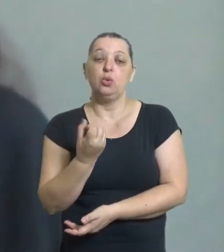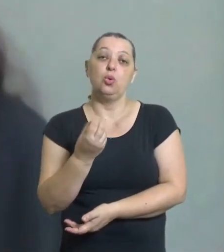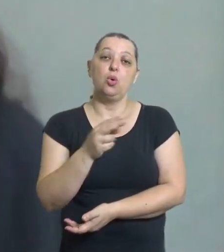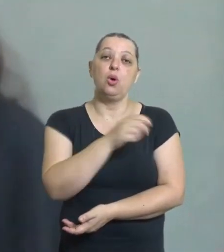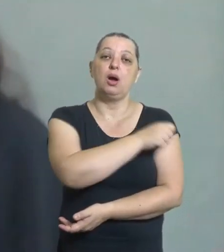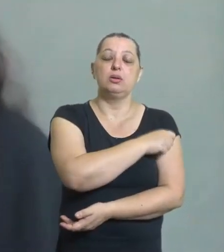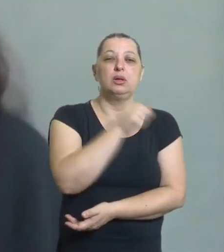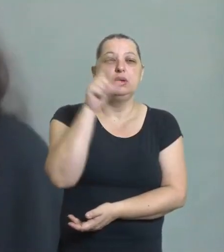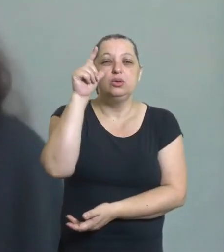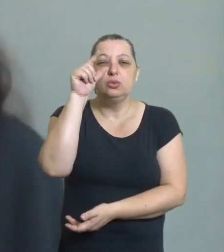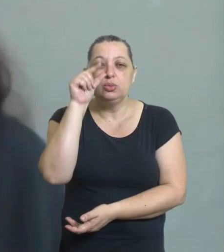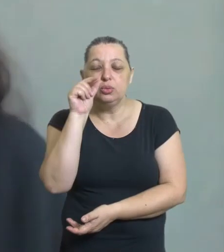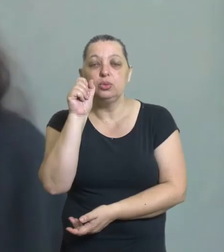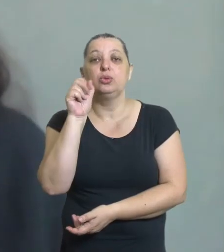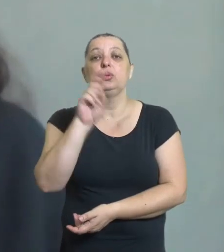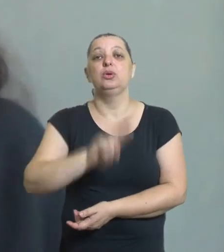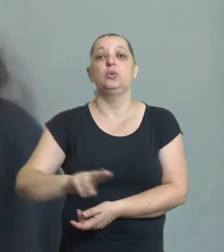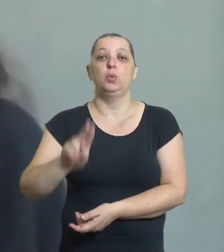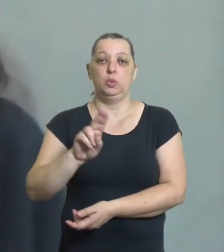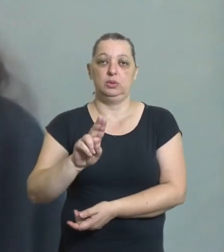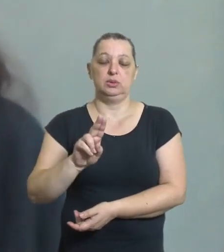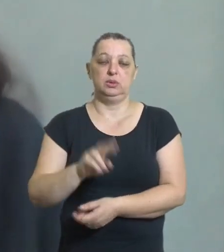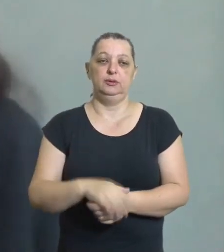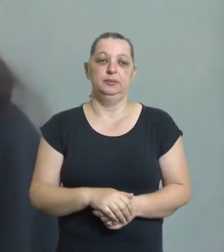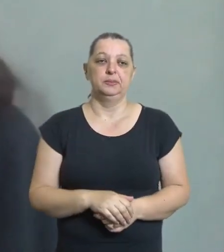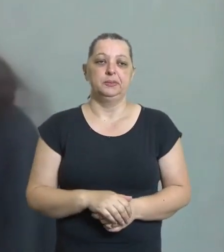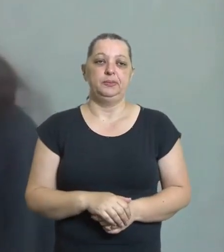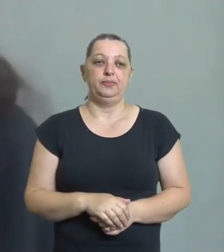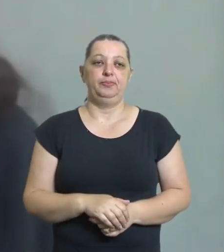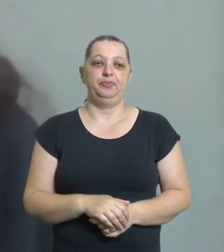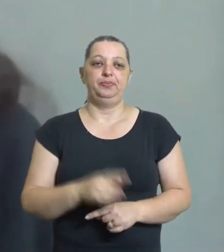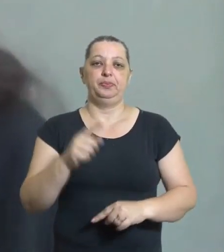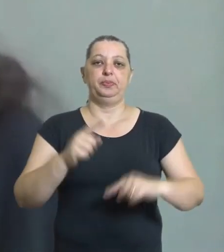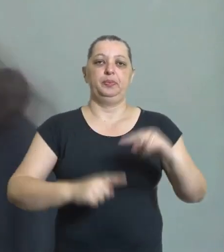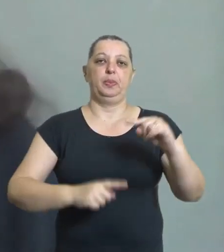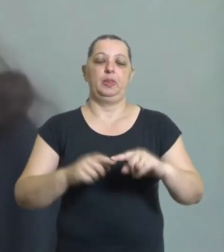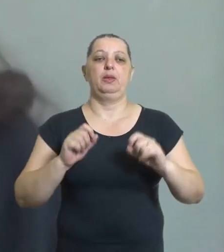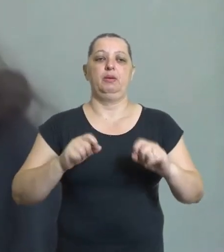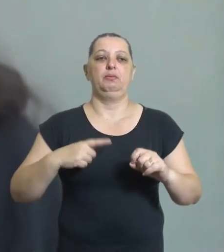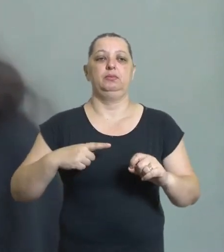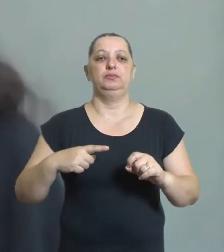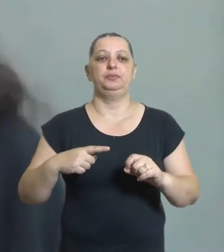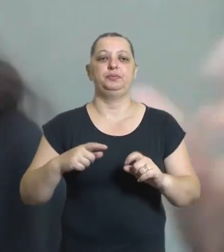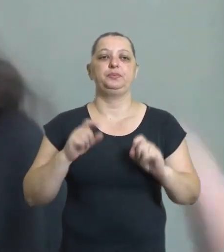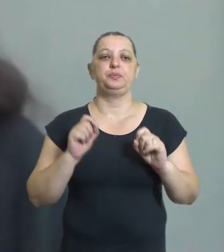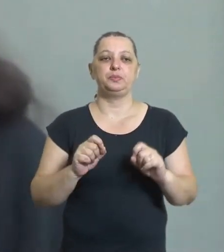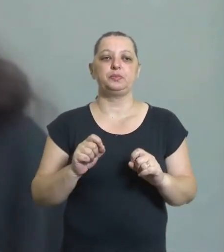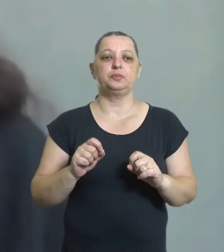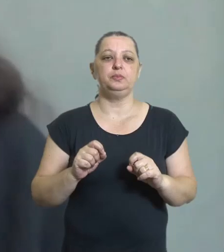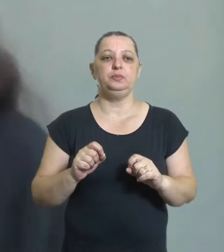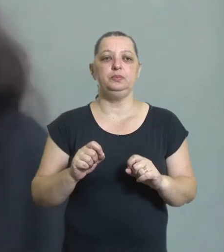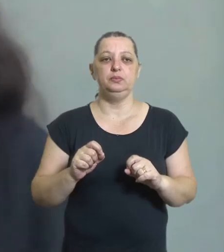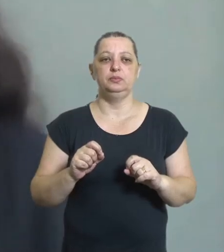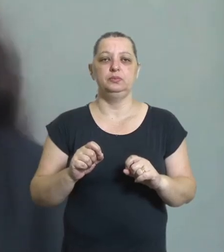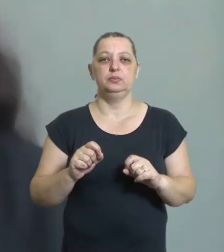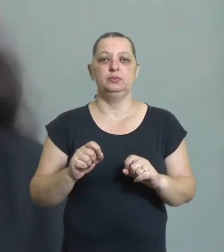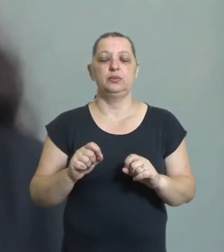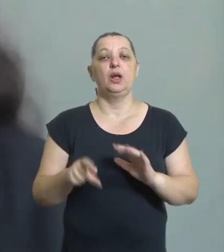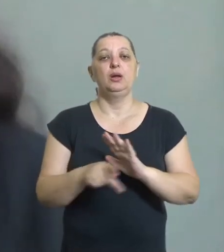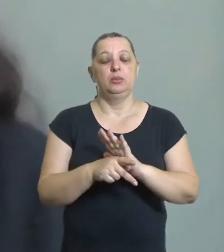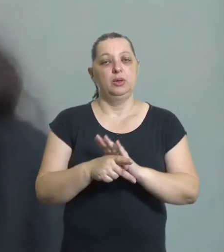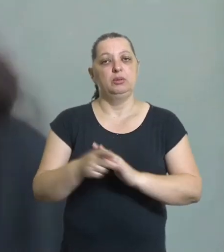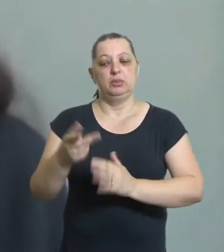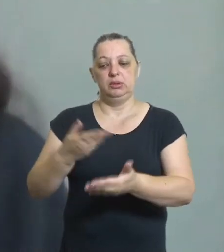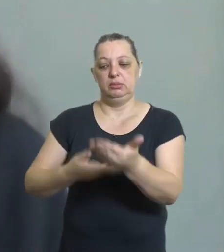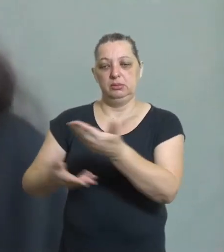visão, que recursos que ele utiliza? Uma outra questão muito importante é ter uma articulação com a gestão da